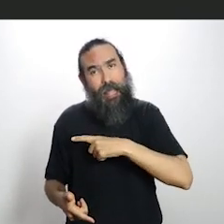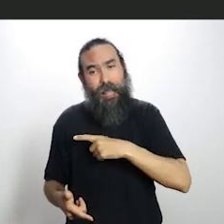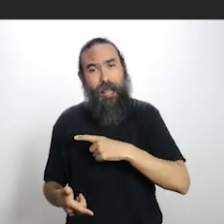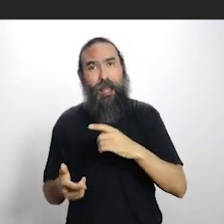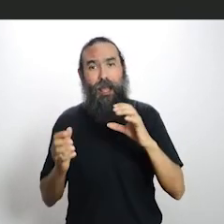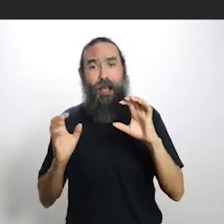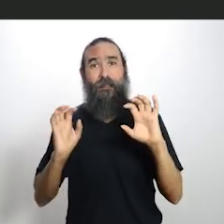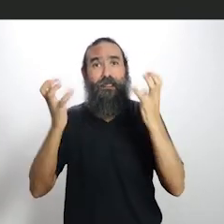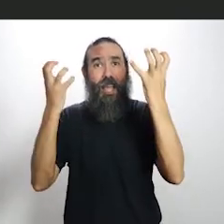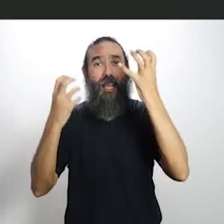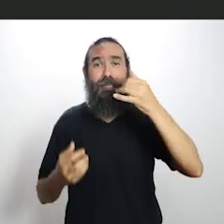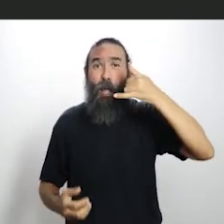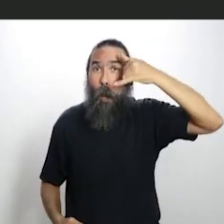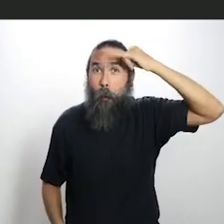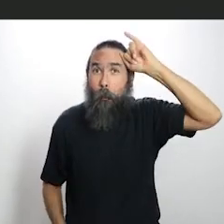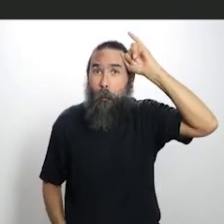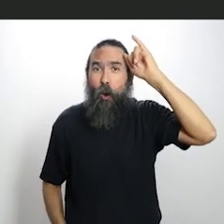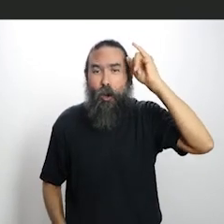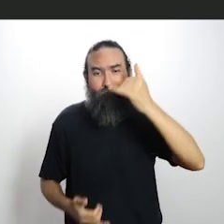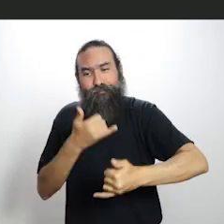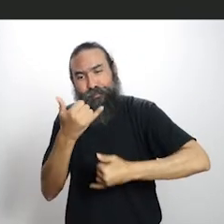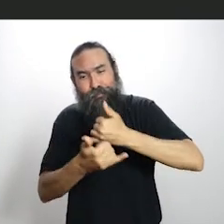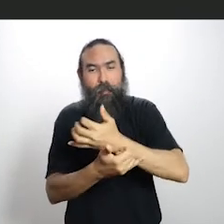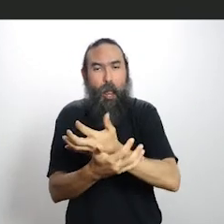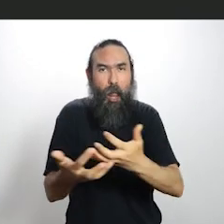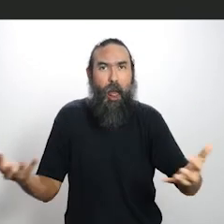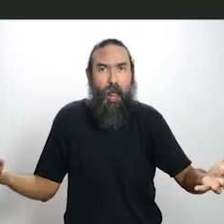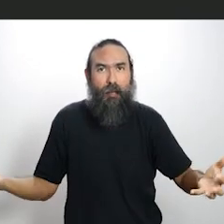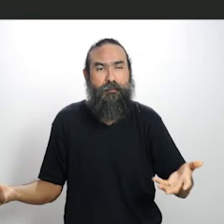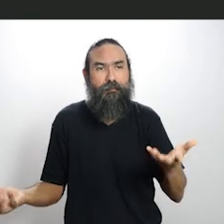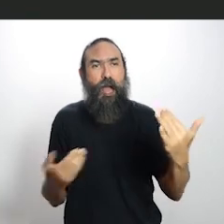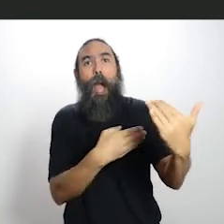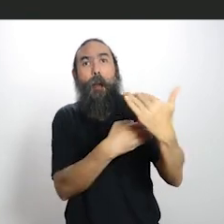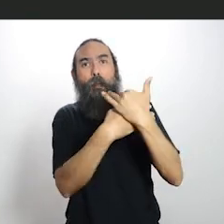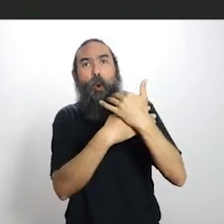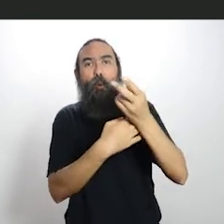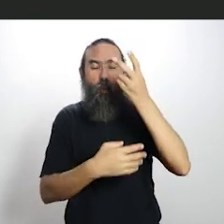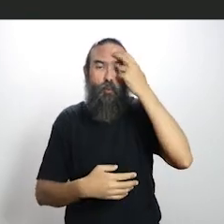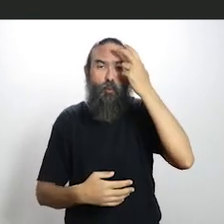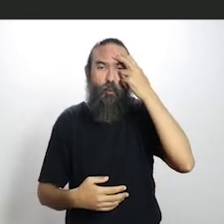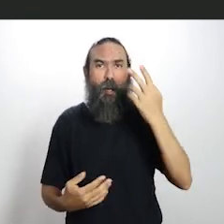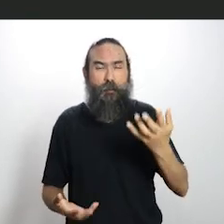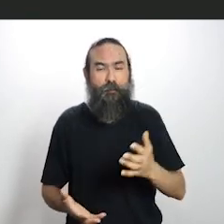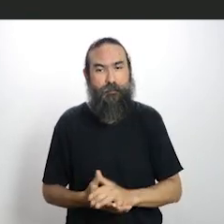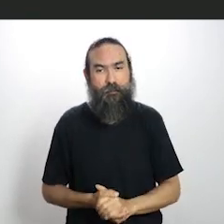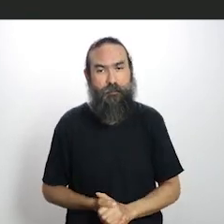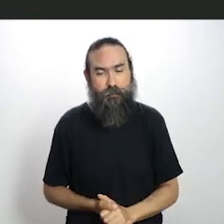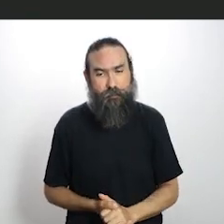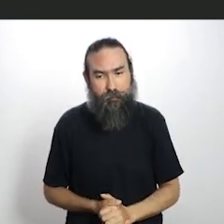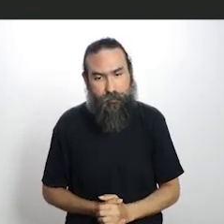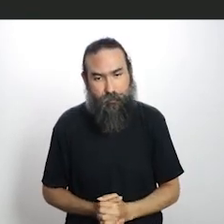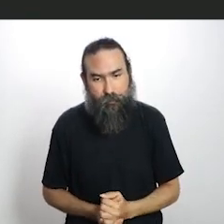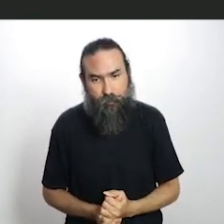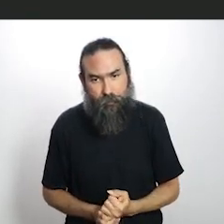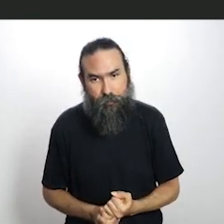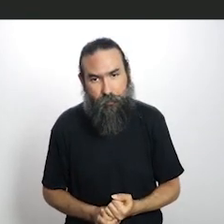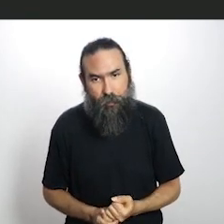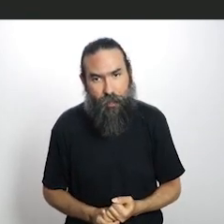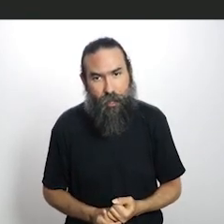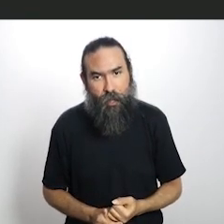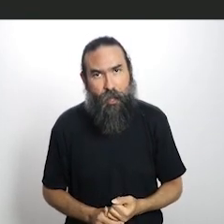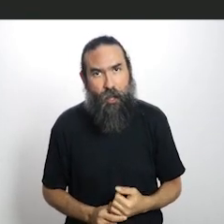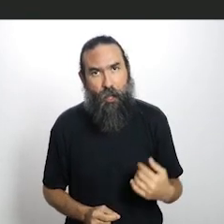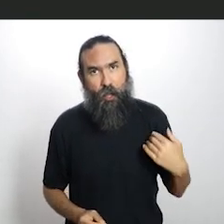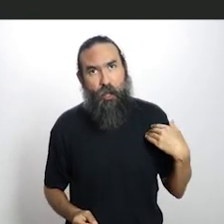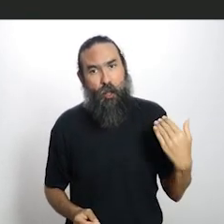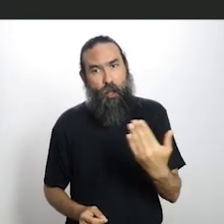porque nós somos pontos de cultura mas há mais de cinco anos a gente não utiliza nenhum recurso porque a não tem e mantém a